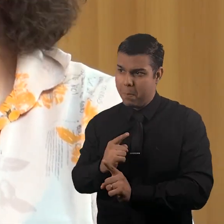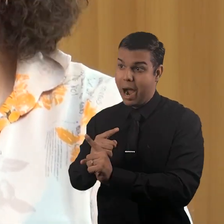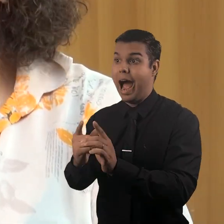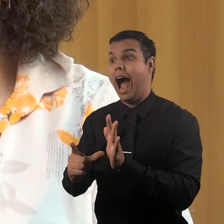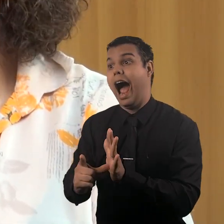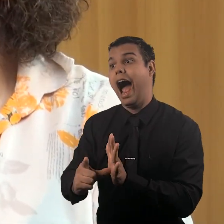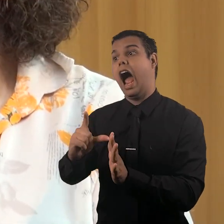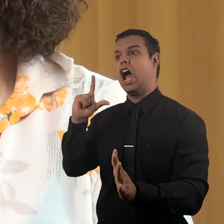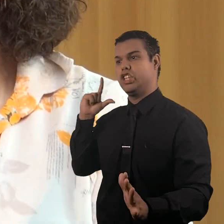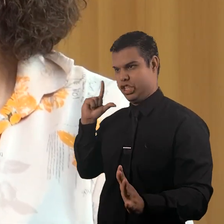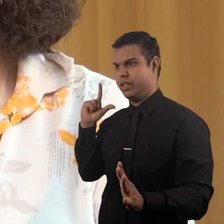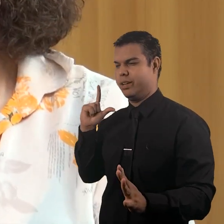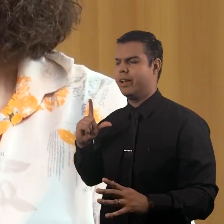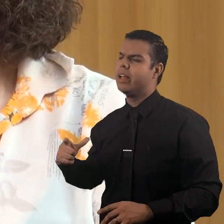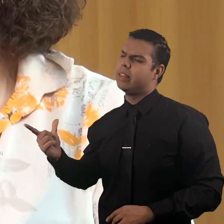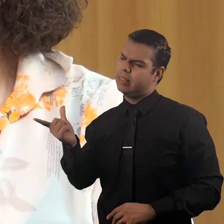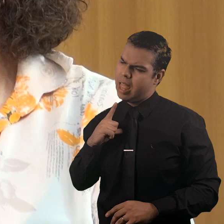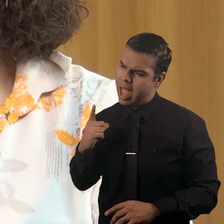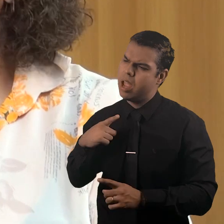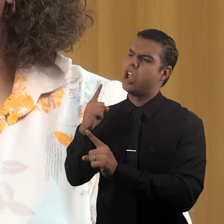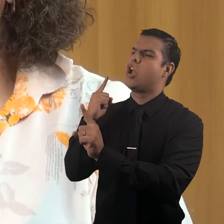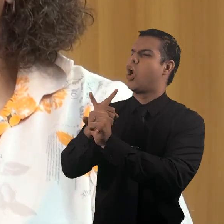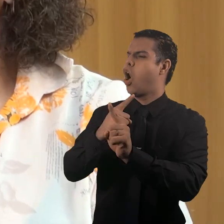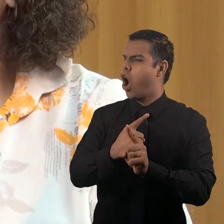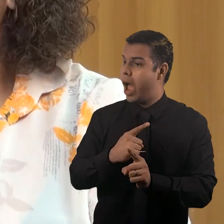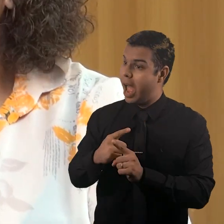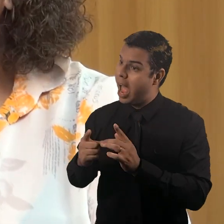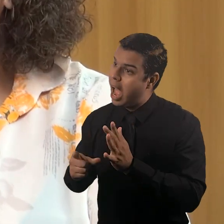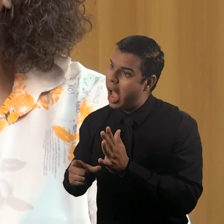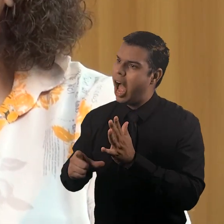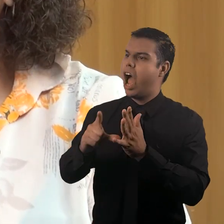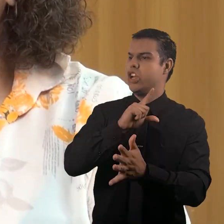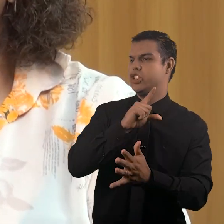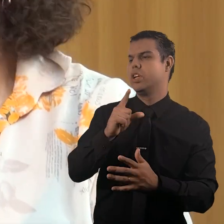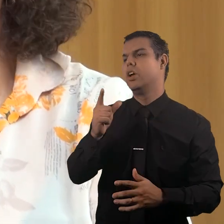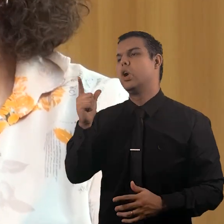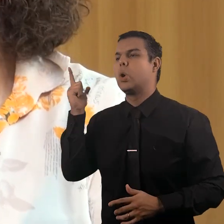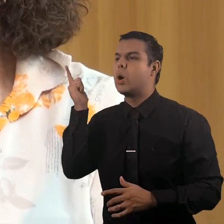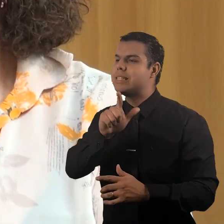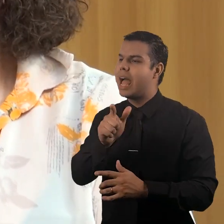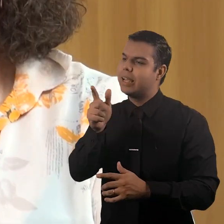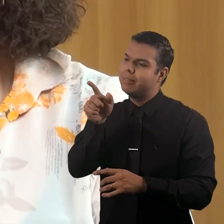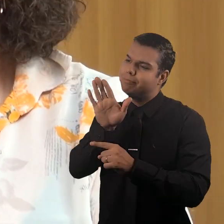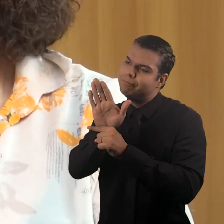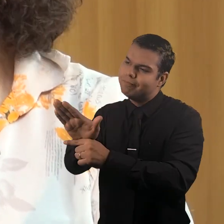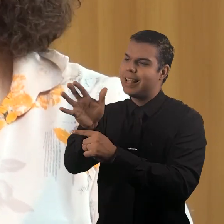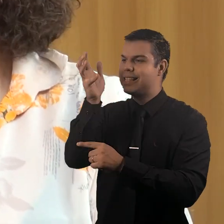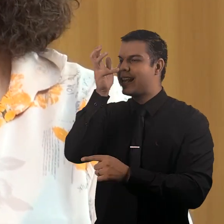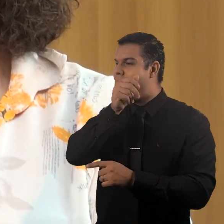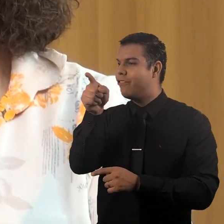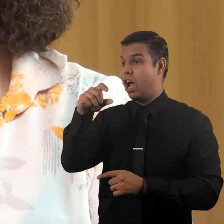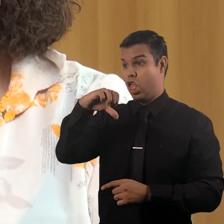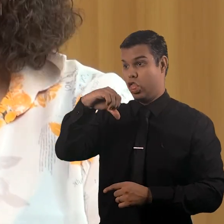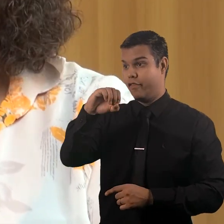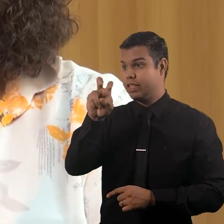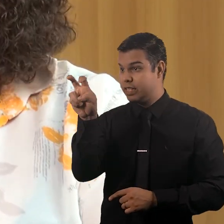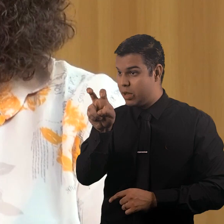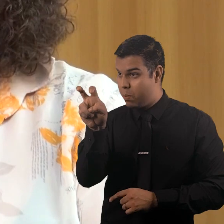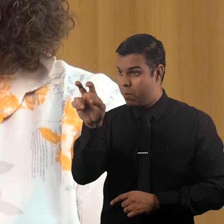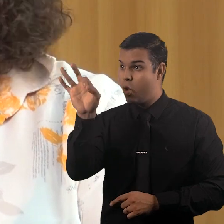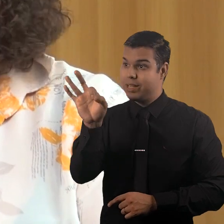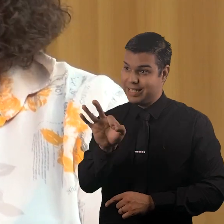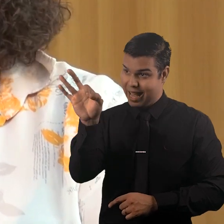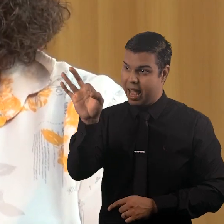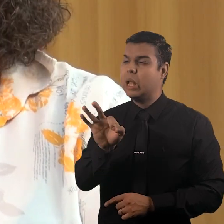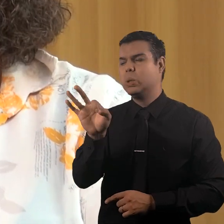de detecção precoce, né? Na verdade, você tem a detecção precoce que é a única coisa que você consegue salvar as pessoas, né?